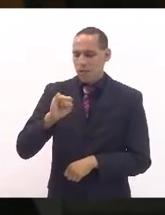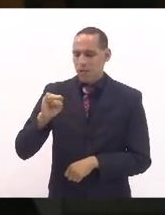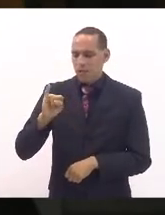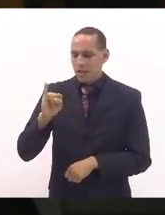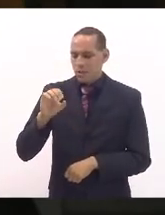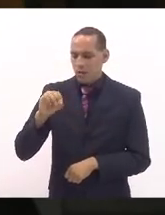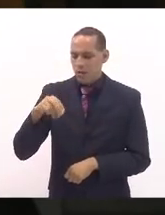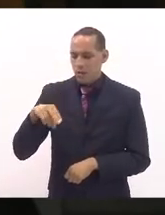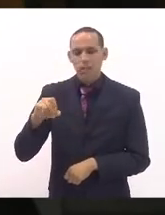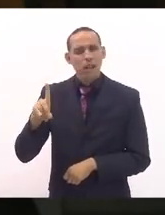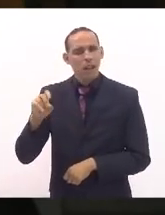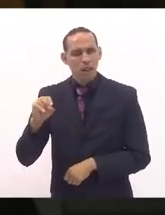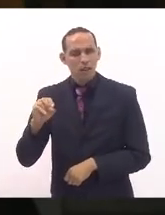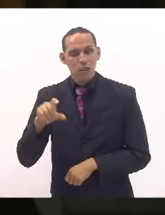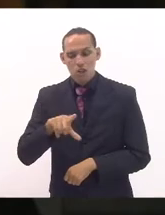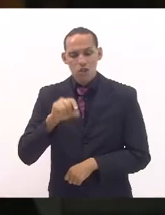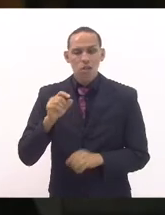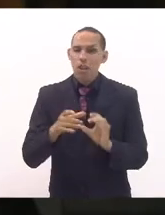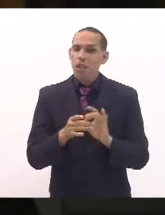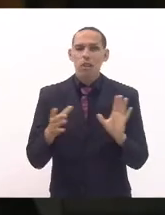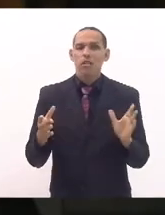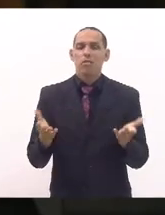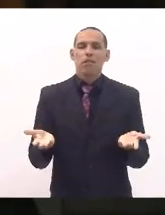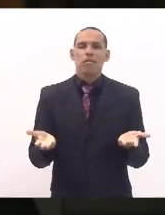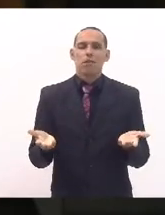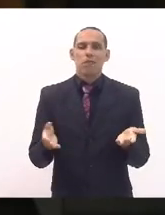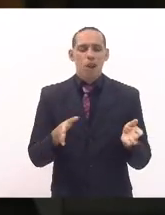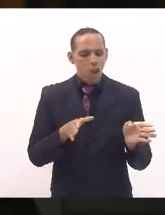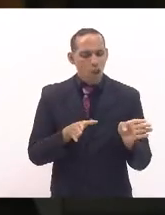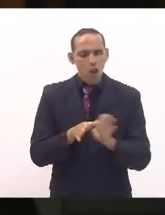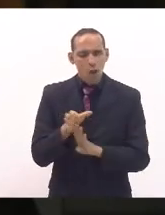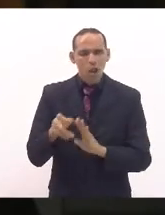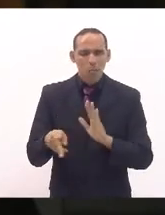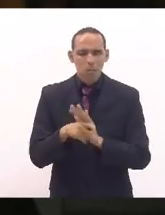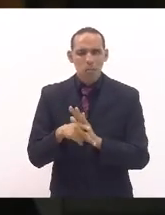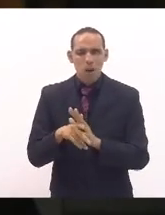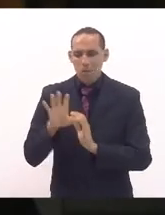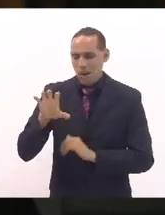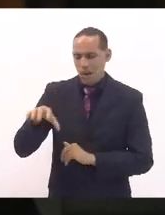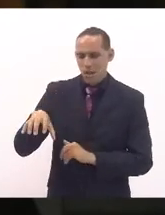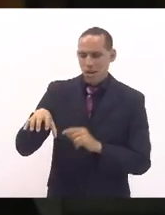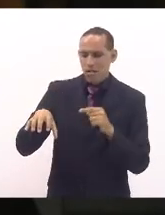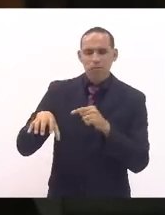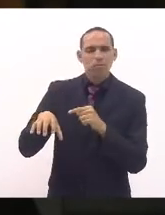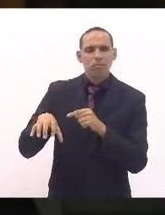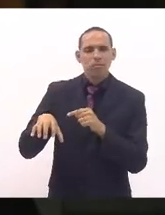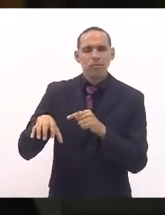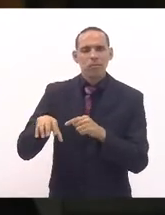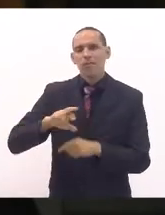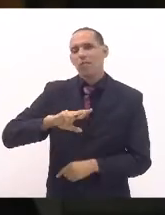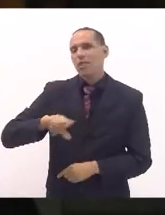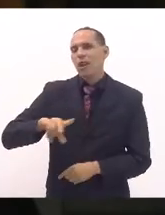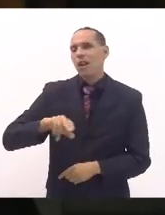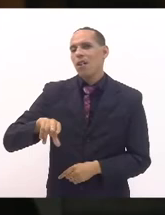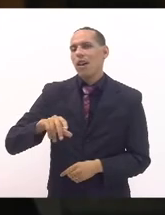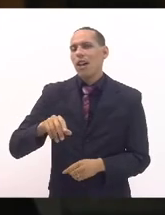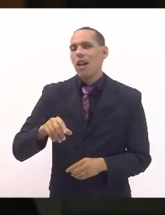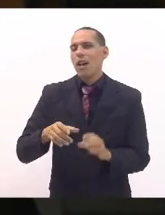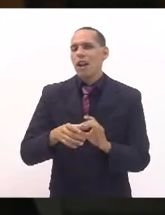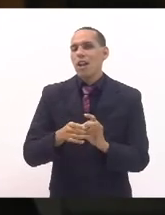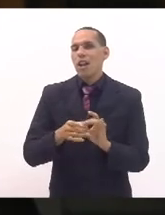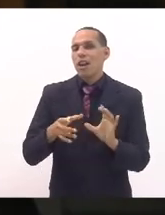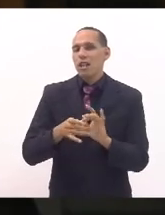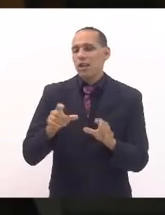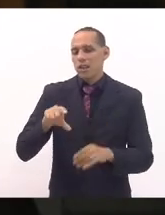livre escolha. Um conselheiro de agência não o é. Tem que ser